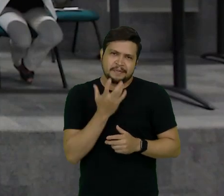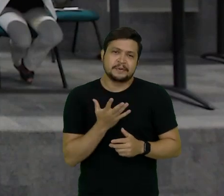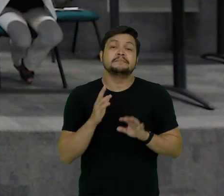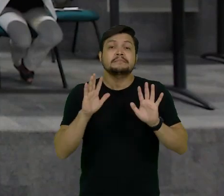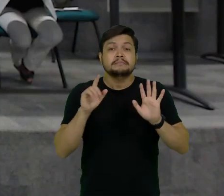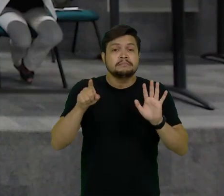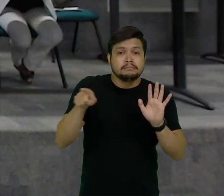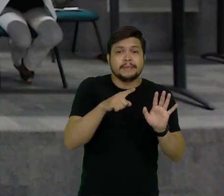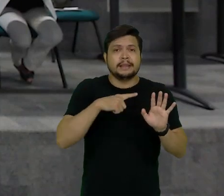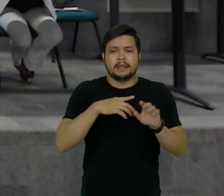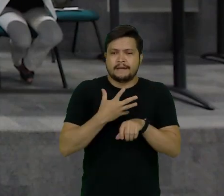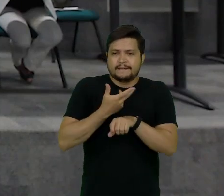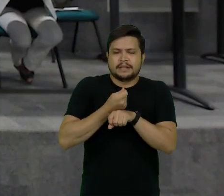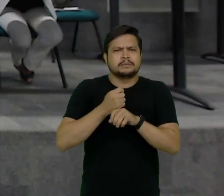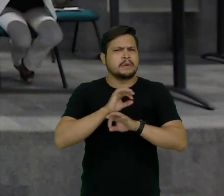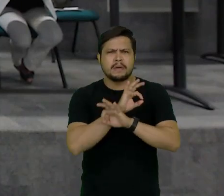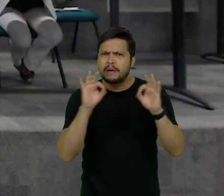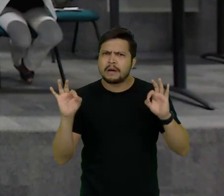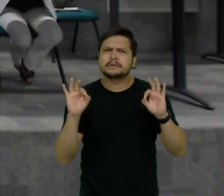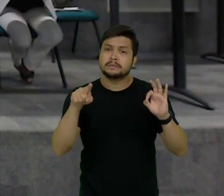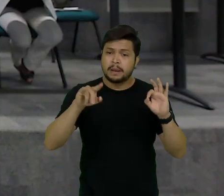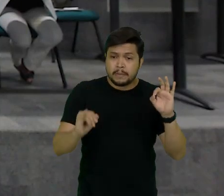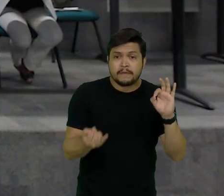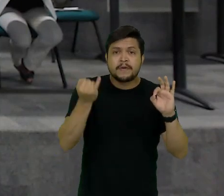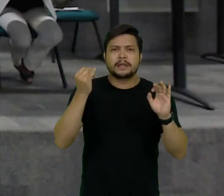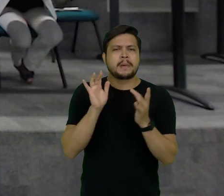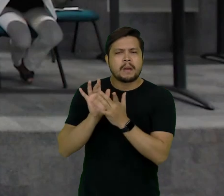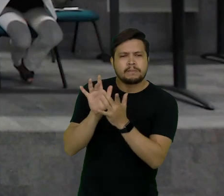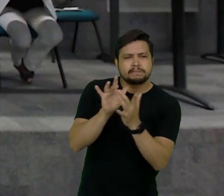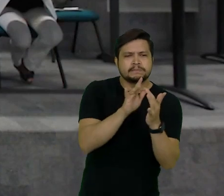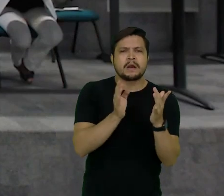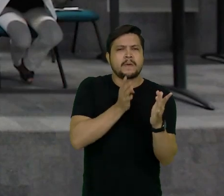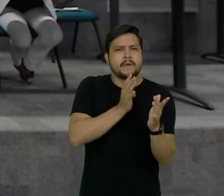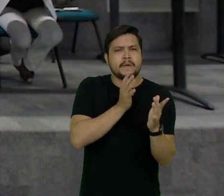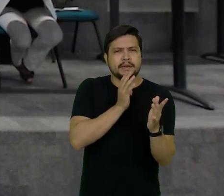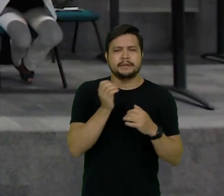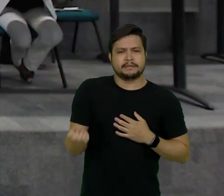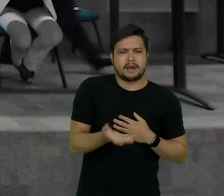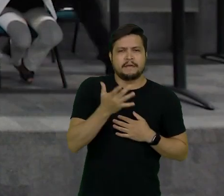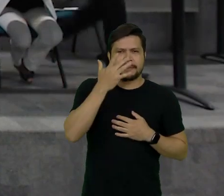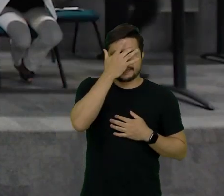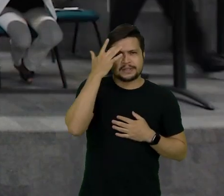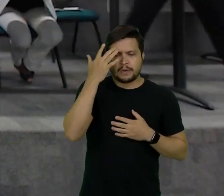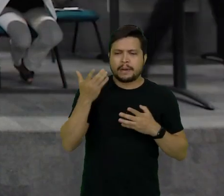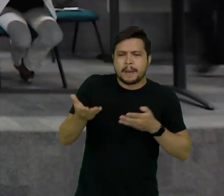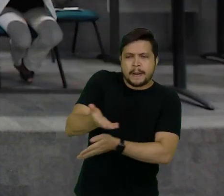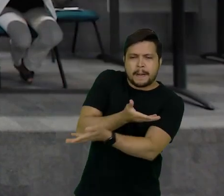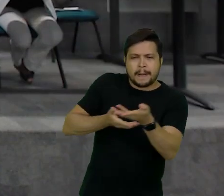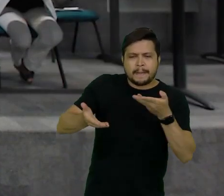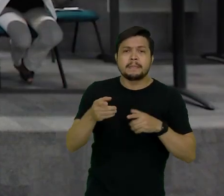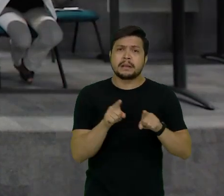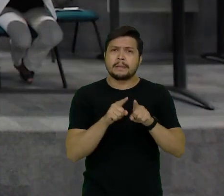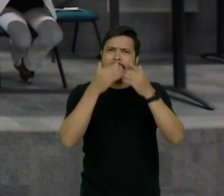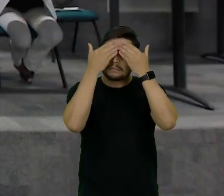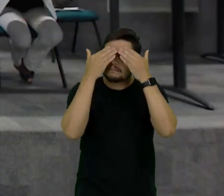troquem bastante, aproveitem a oportunidade para interagir uns com os outros, conhecer novas pessoas, abrir a